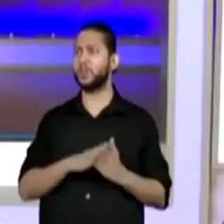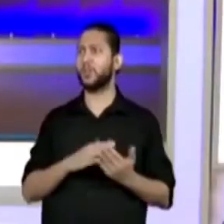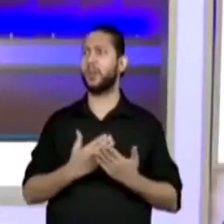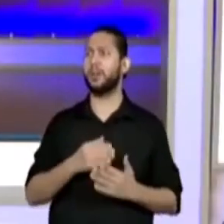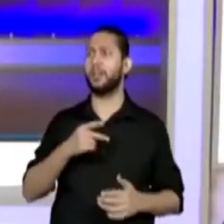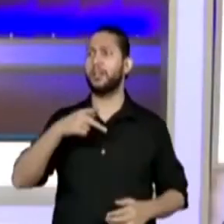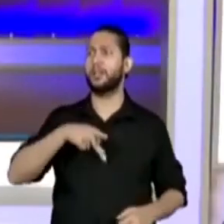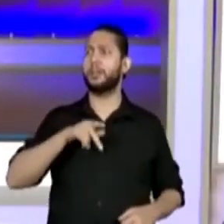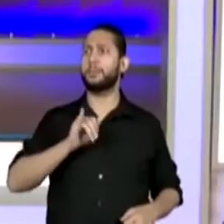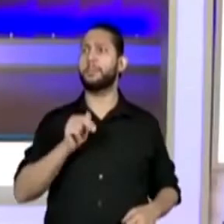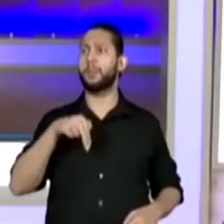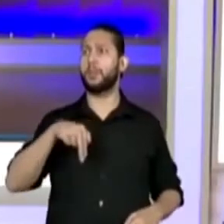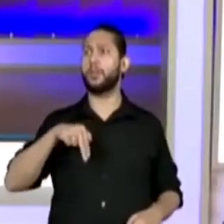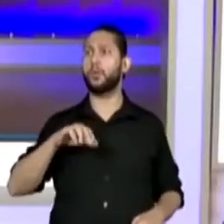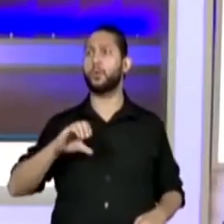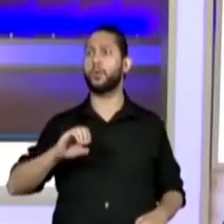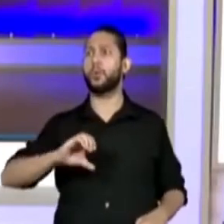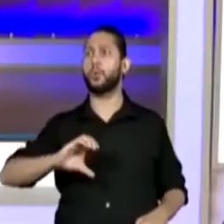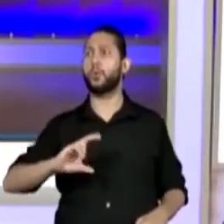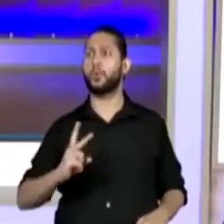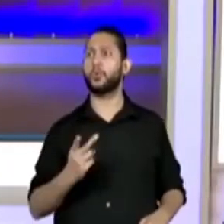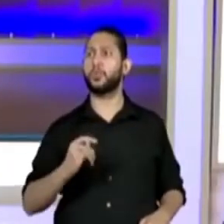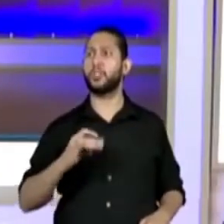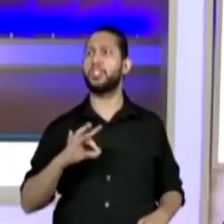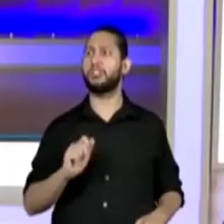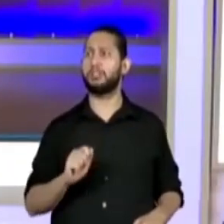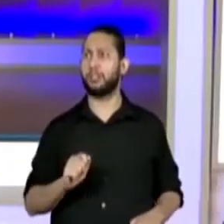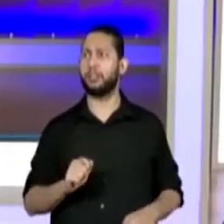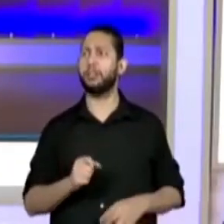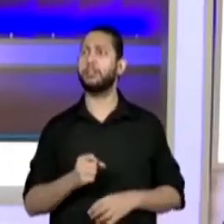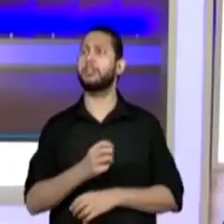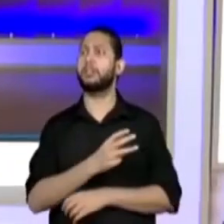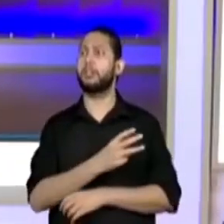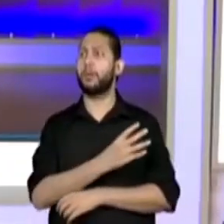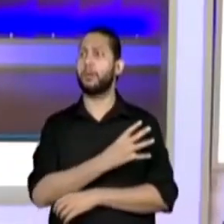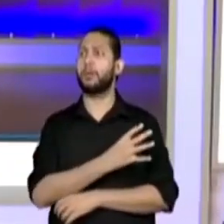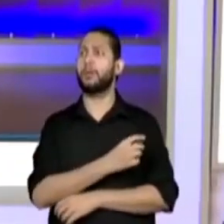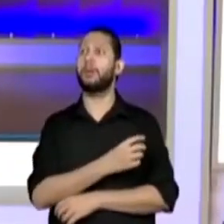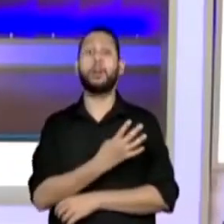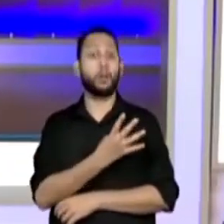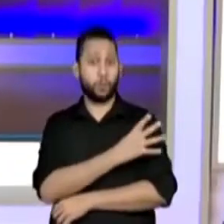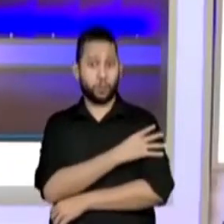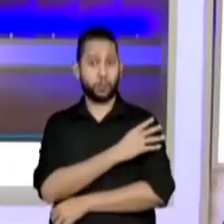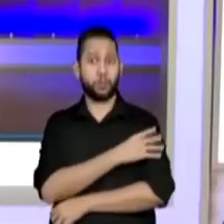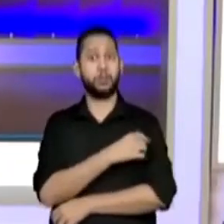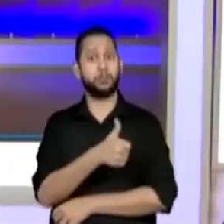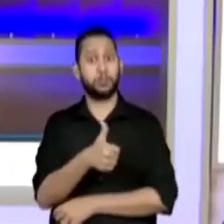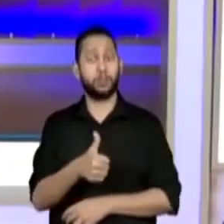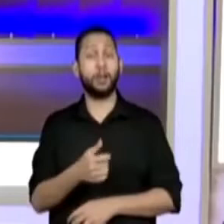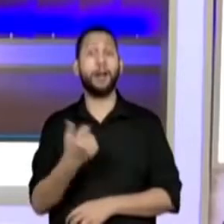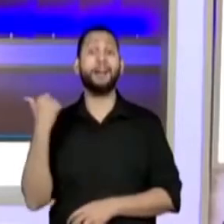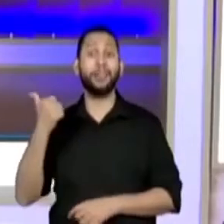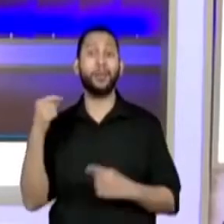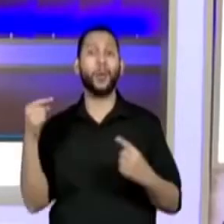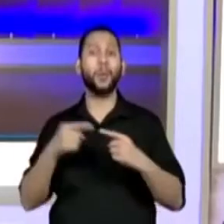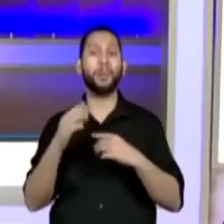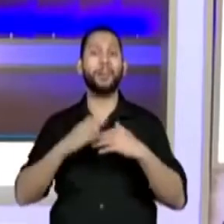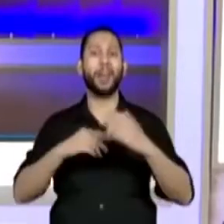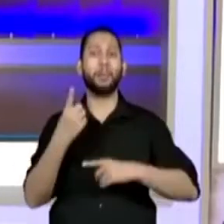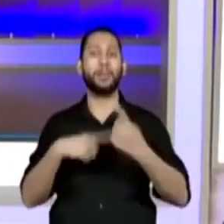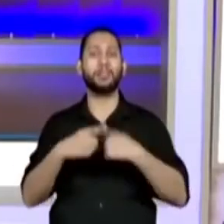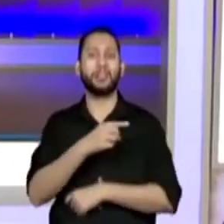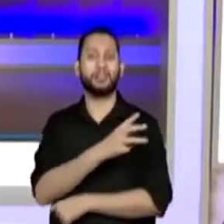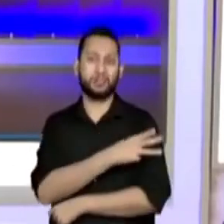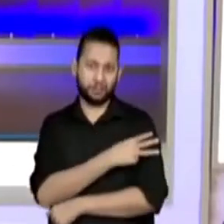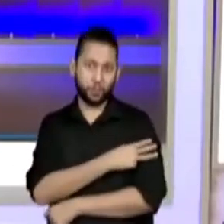boa Thurman terceiro ano na verdade quarto ano sim é recuperação aprofundamento a gente retoma as habilidades e